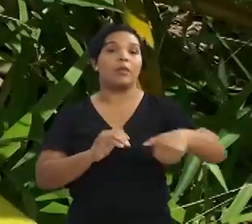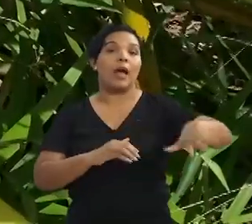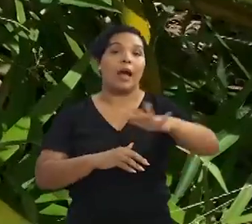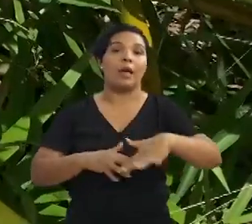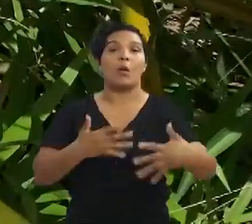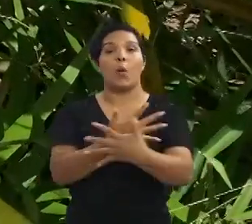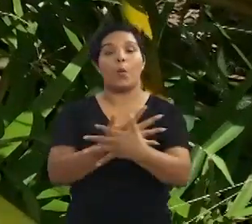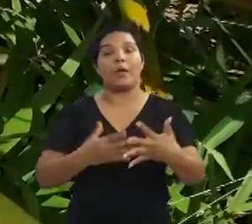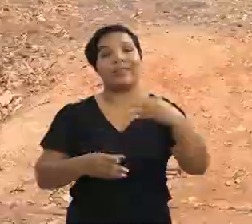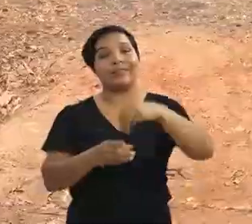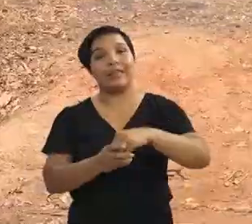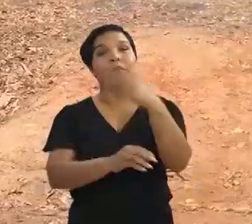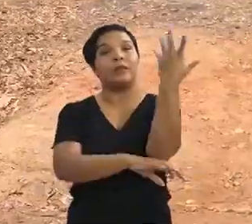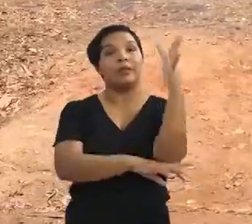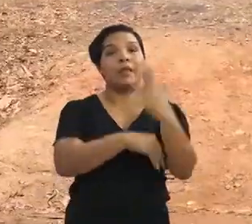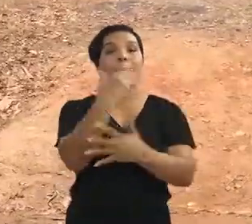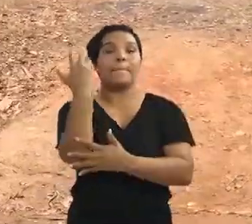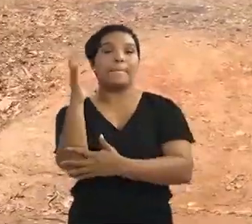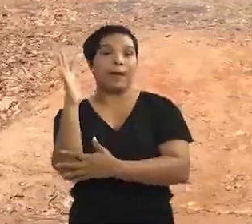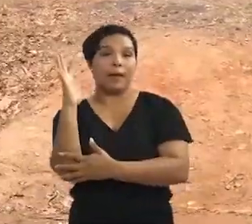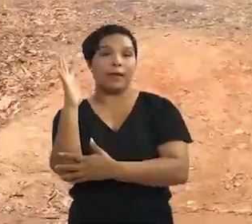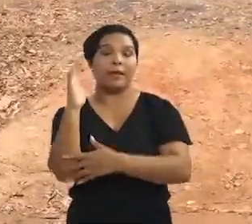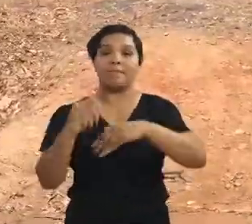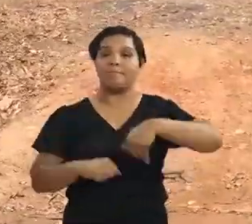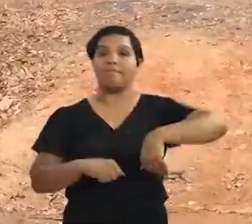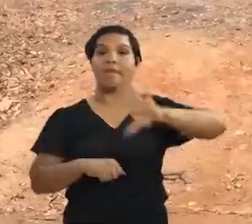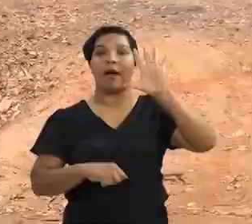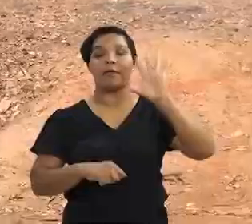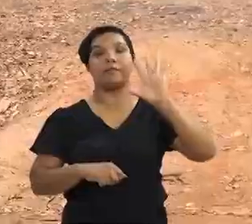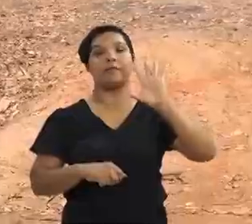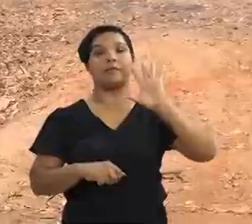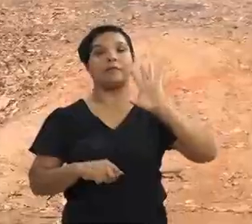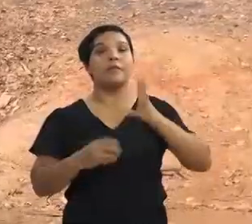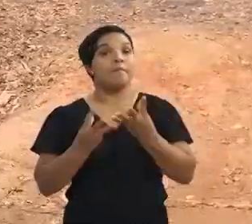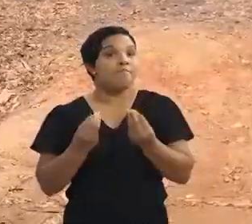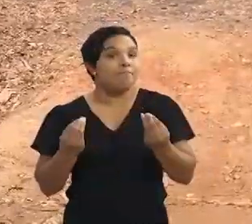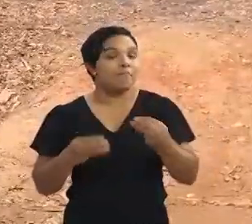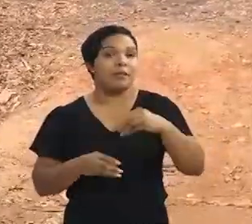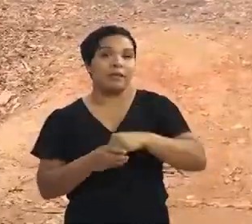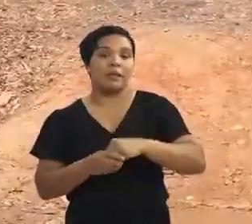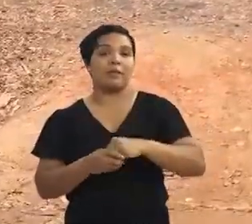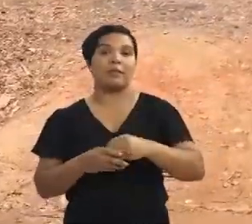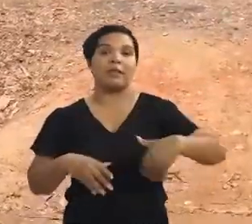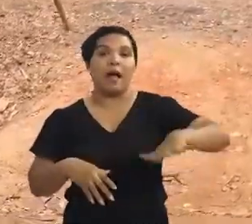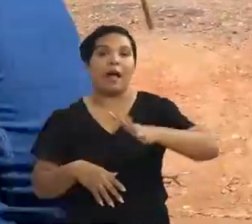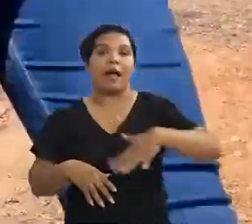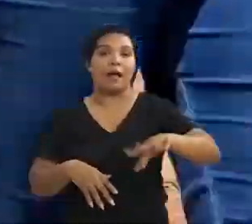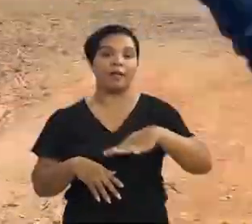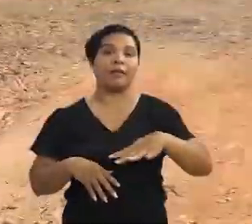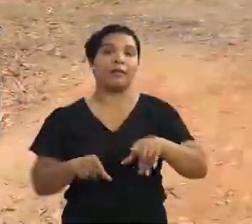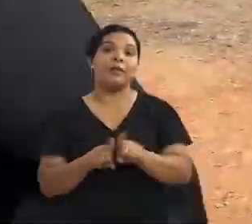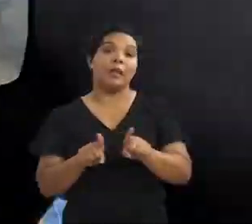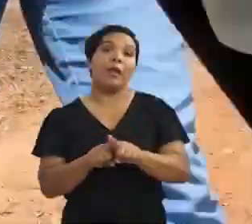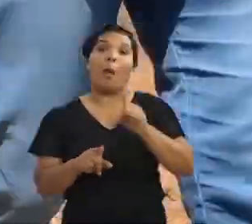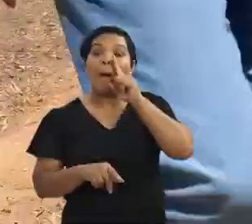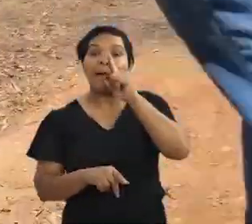espécies de área urbana dentro da mata, sendo as espécies mais abundantes dentro da mata, o que representa um risco até